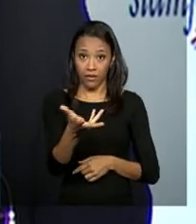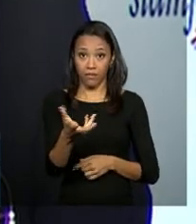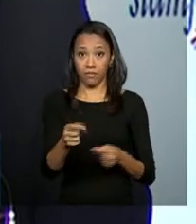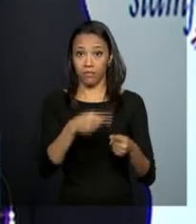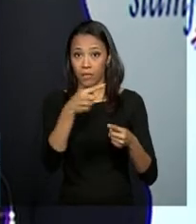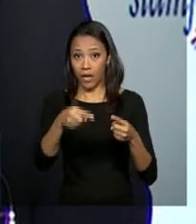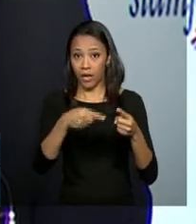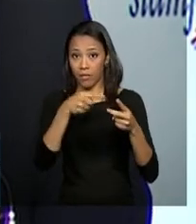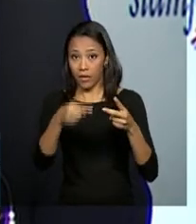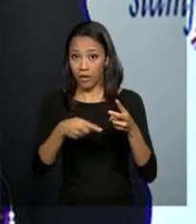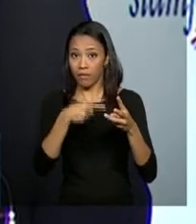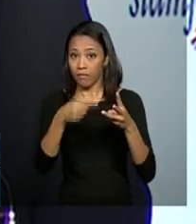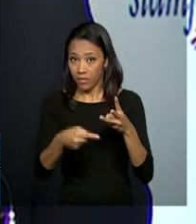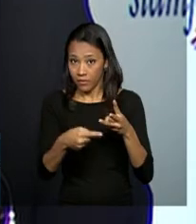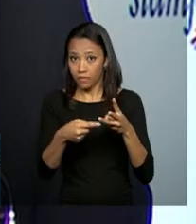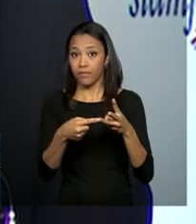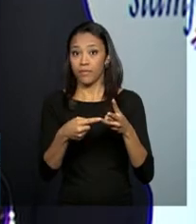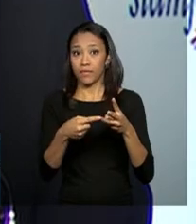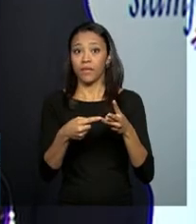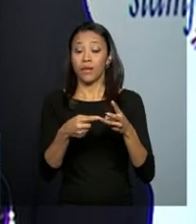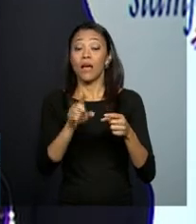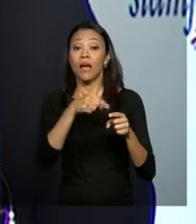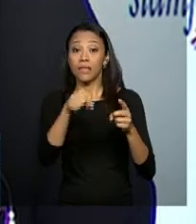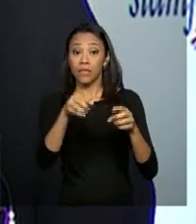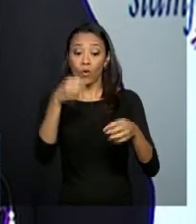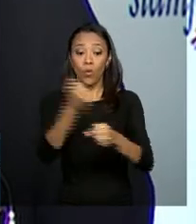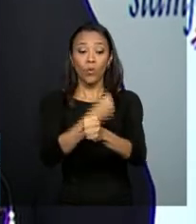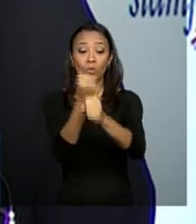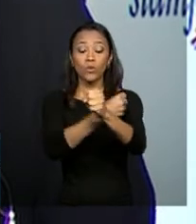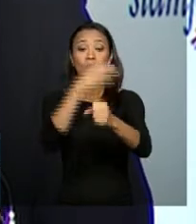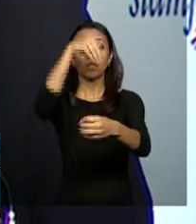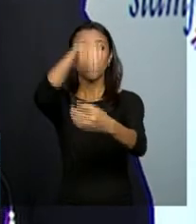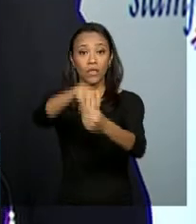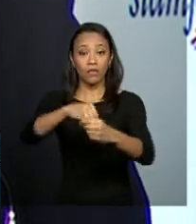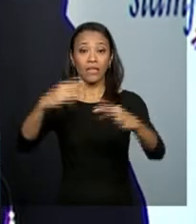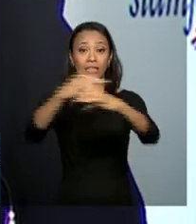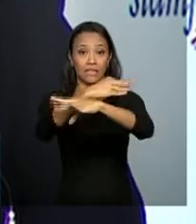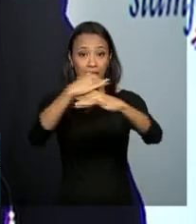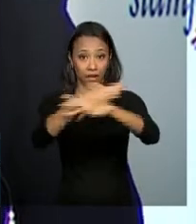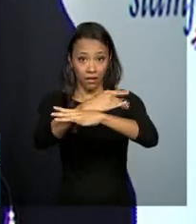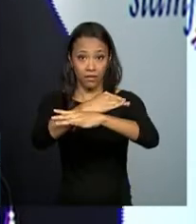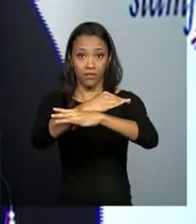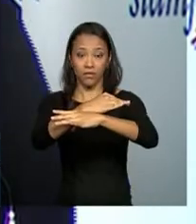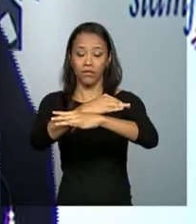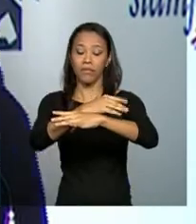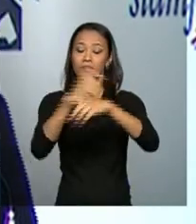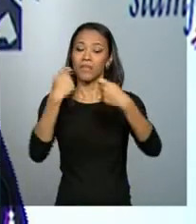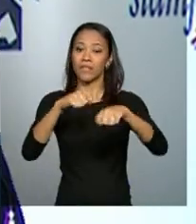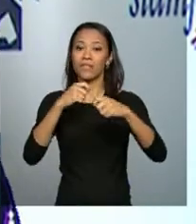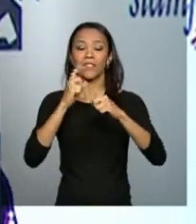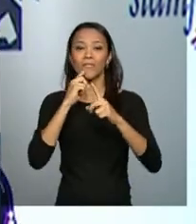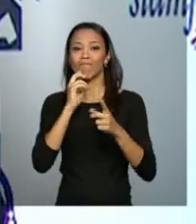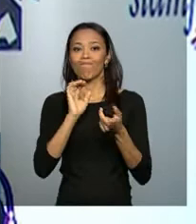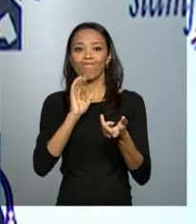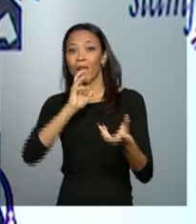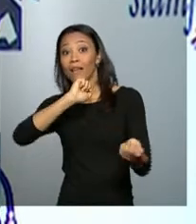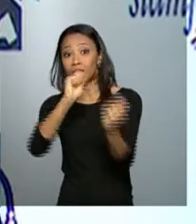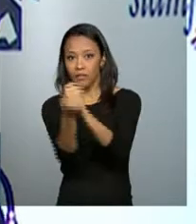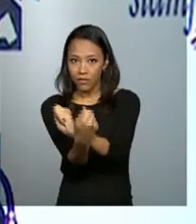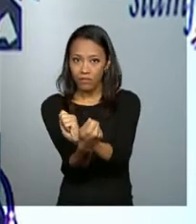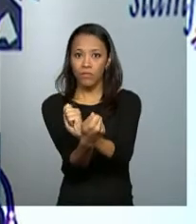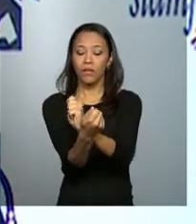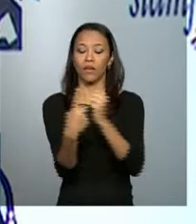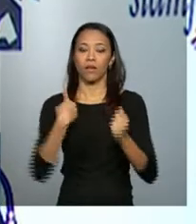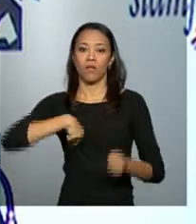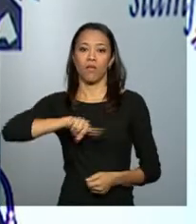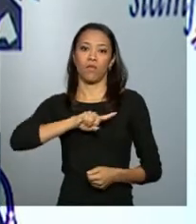essas construções das regiões metropolitanas vai requerer adaptações, porque nós vamos ter de